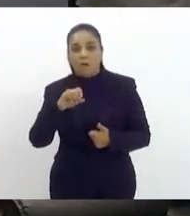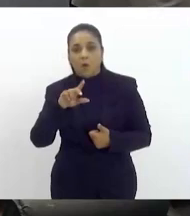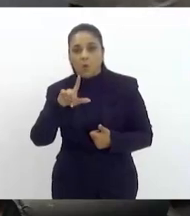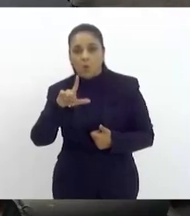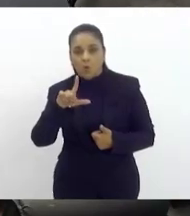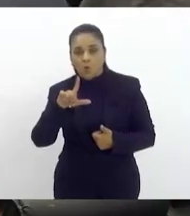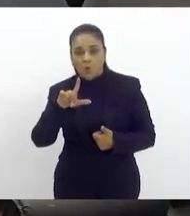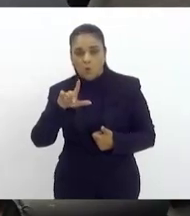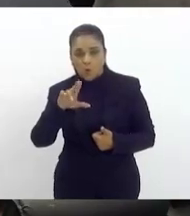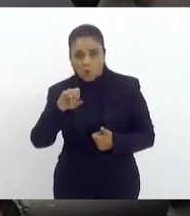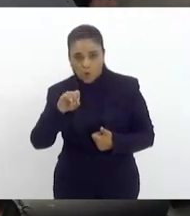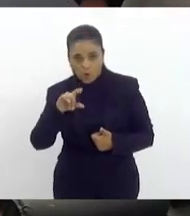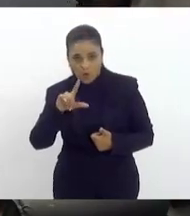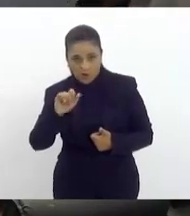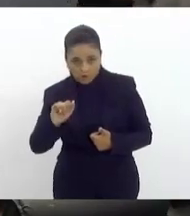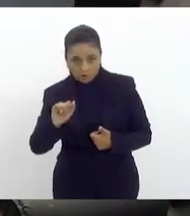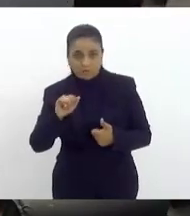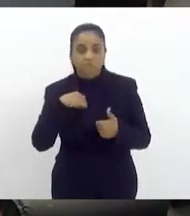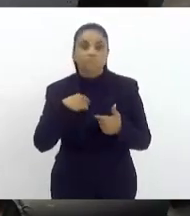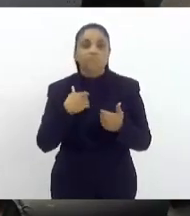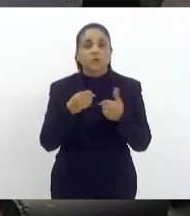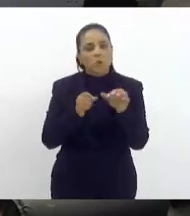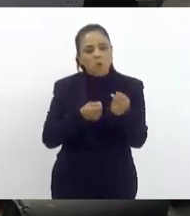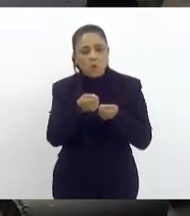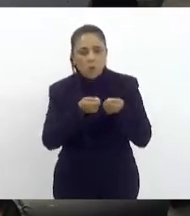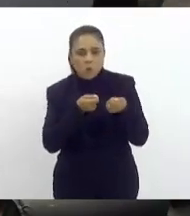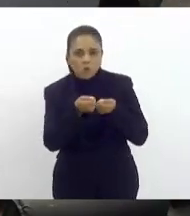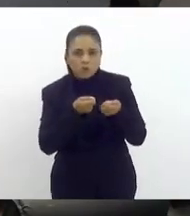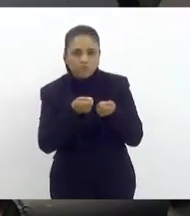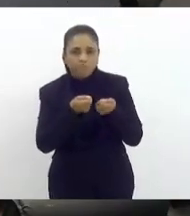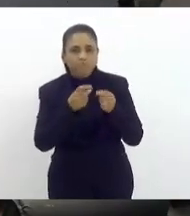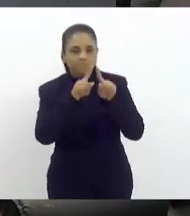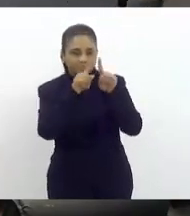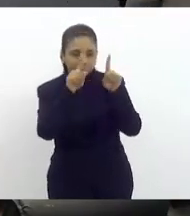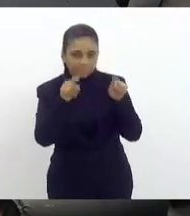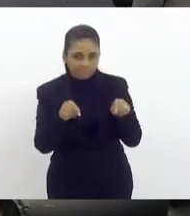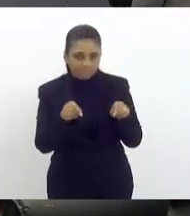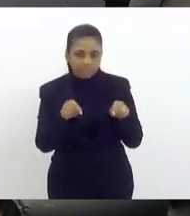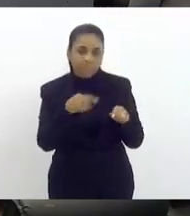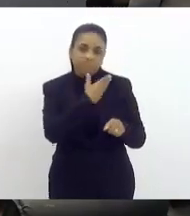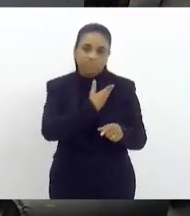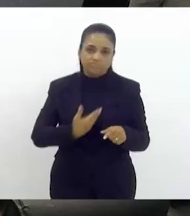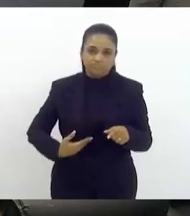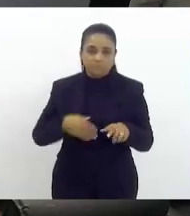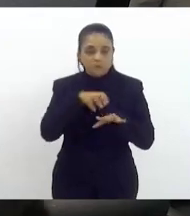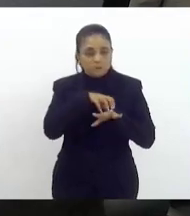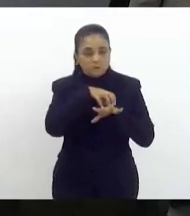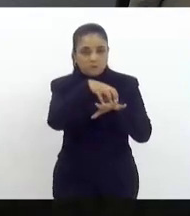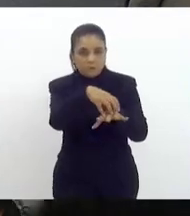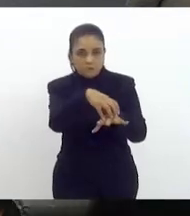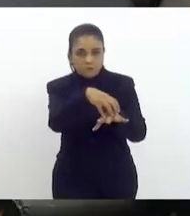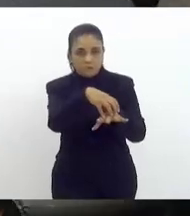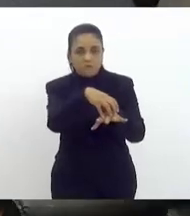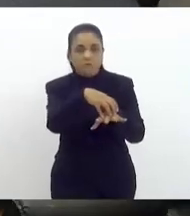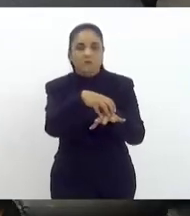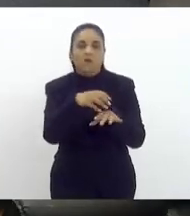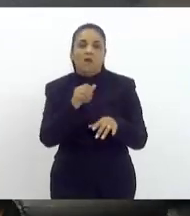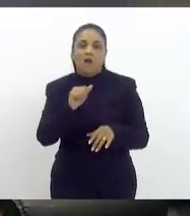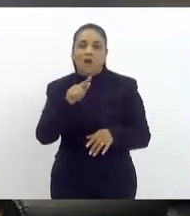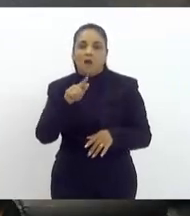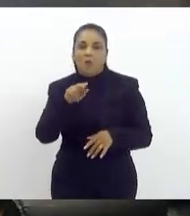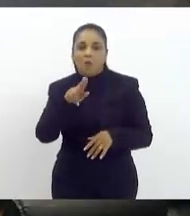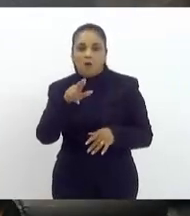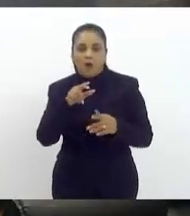como conselheiro da Agência Reguladora de Serviços Públicos Concedidos de Transportes Aquaviários,